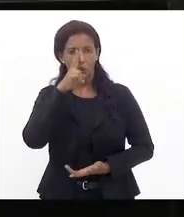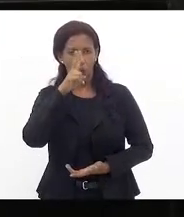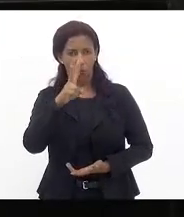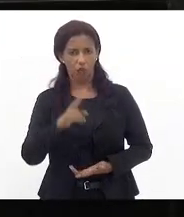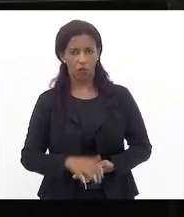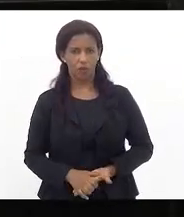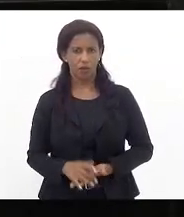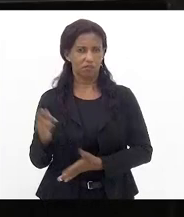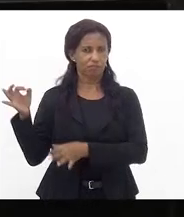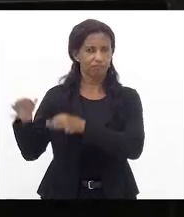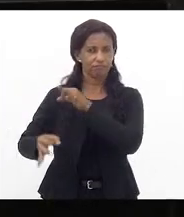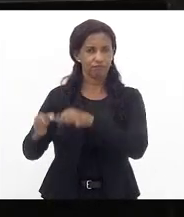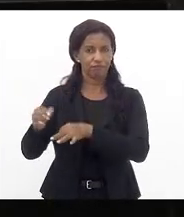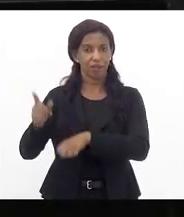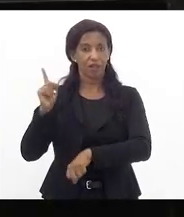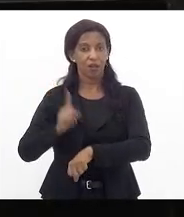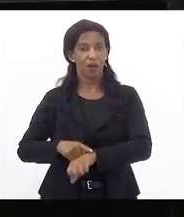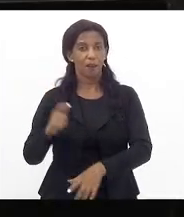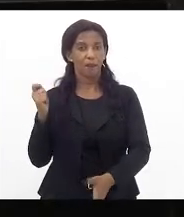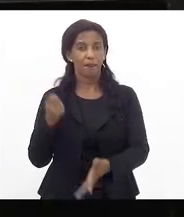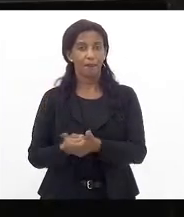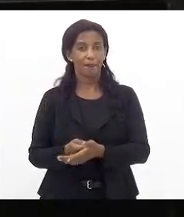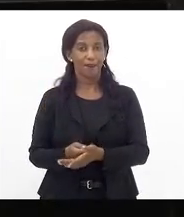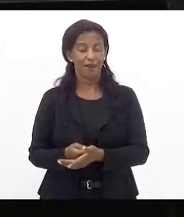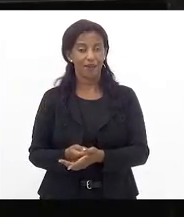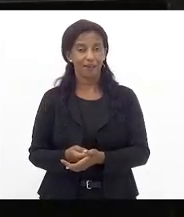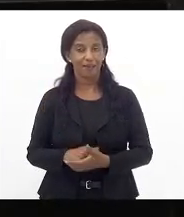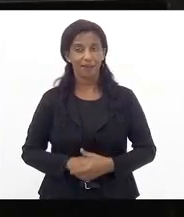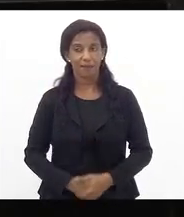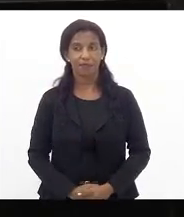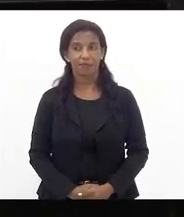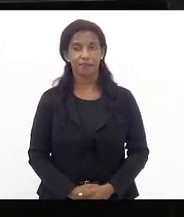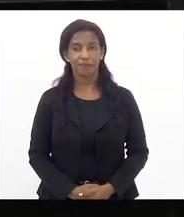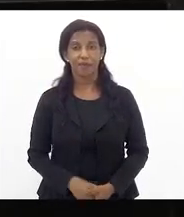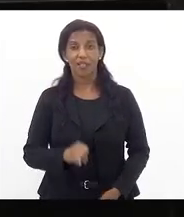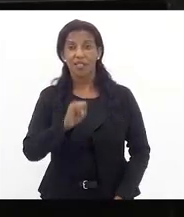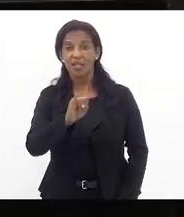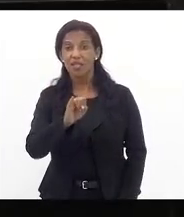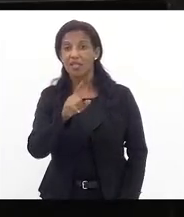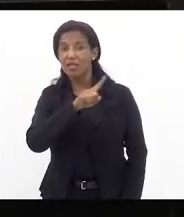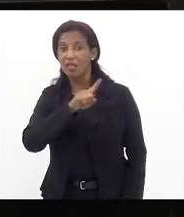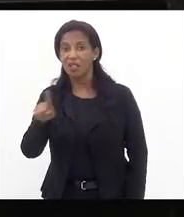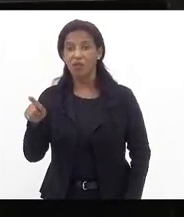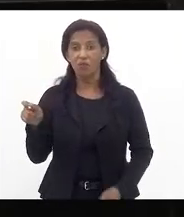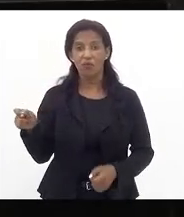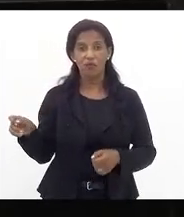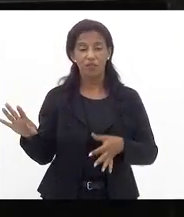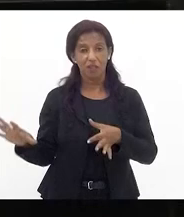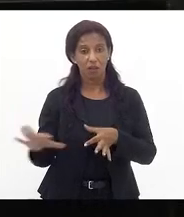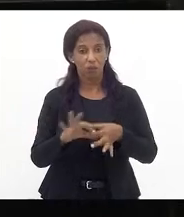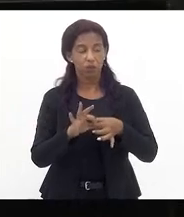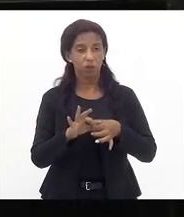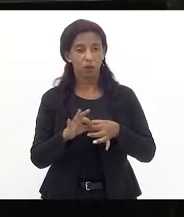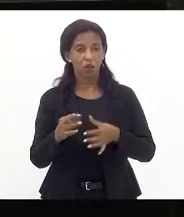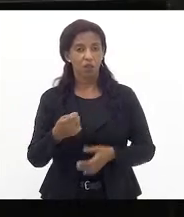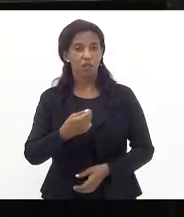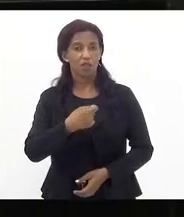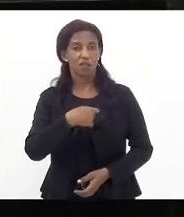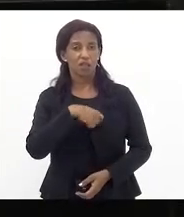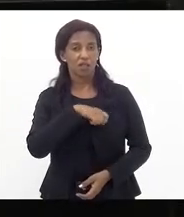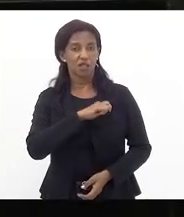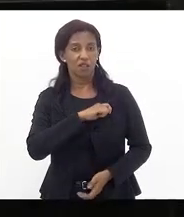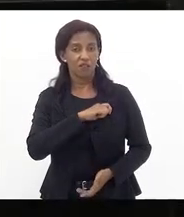liminar. É hora de pagar a conta. E se não fizer a adesão do regime de recuperação